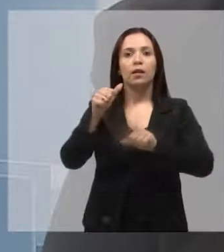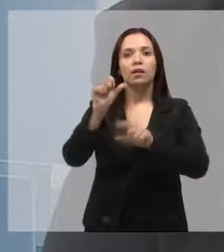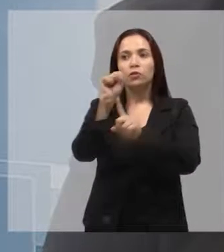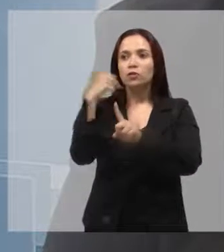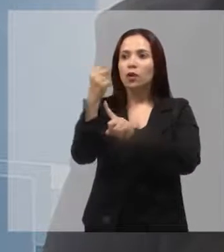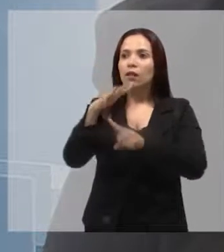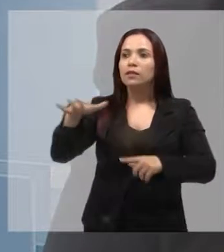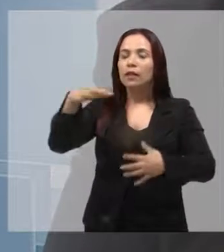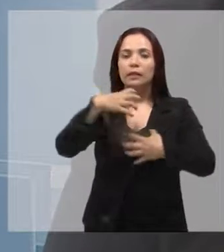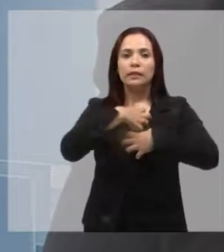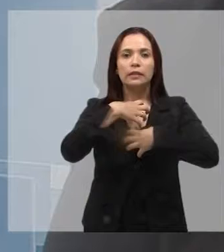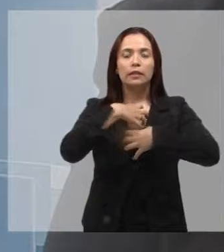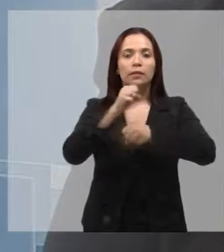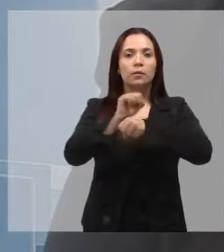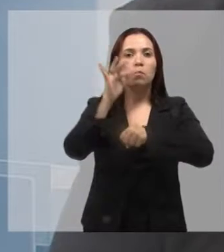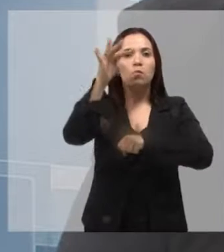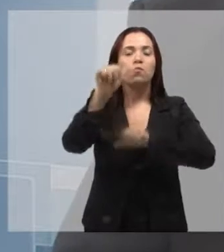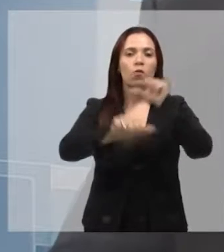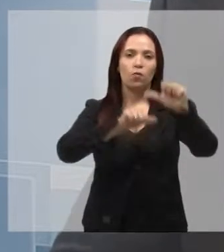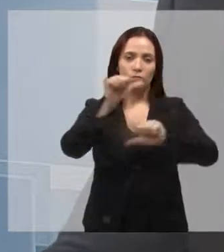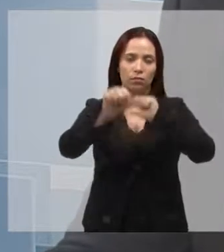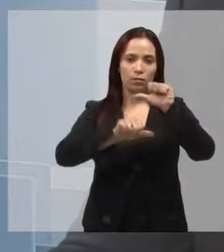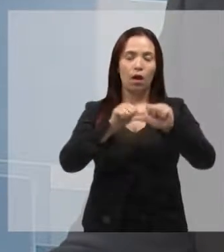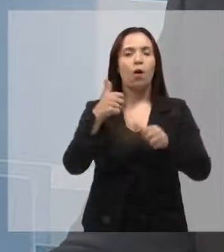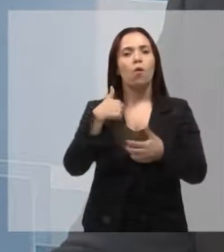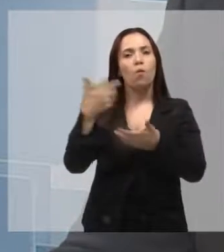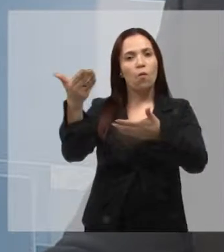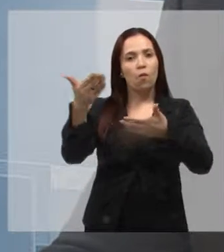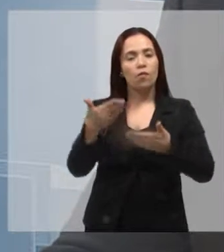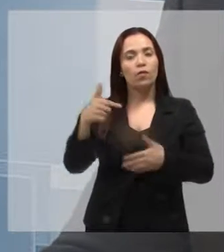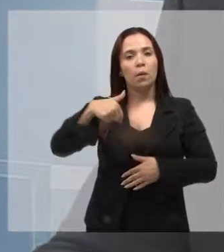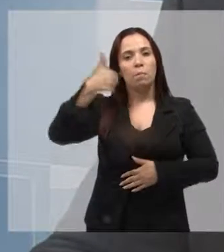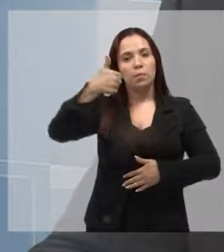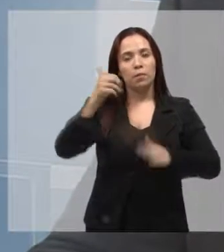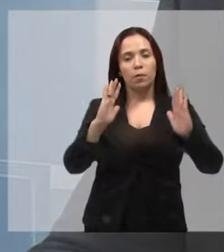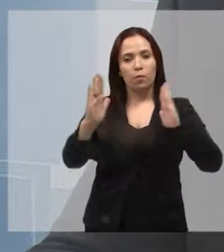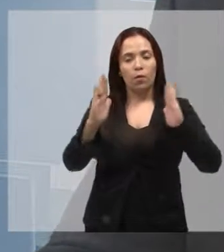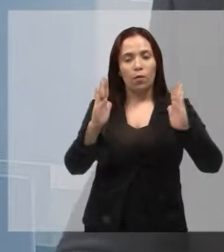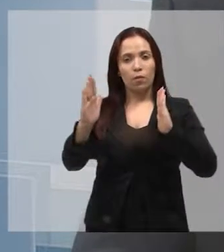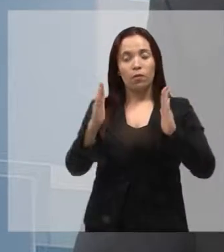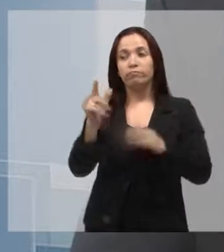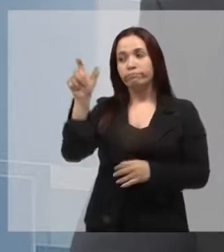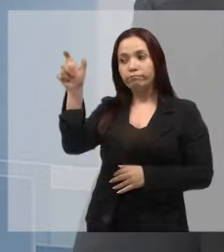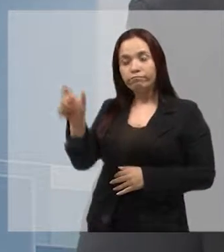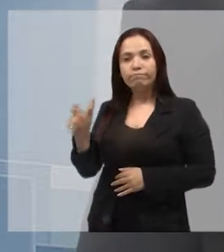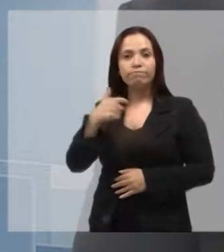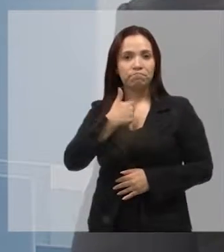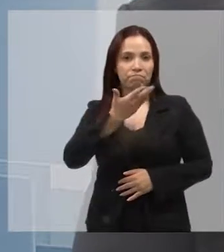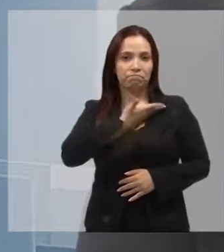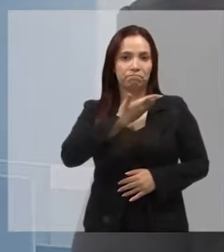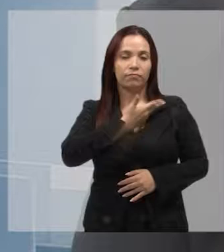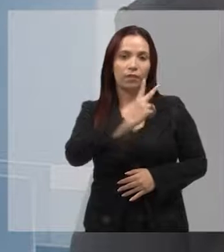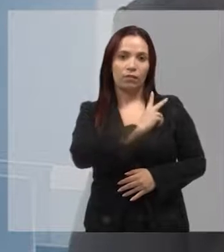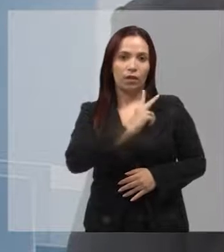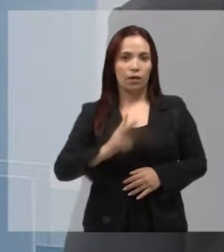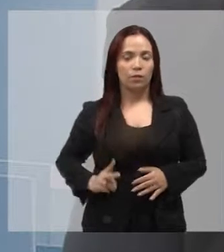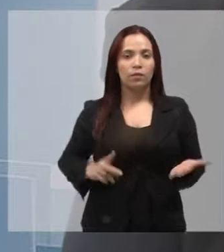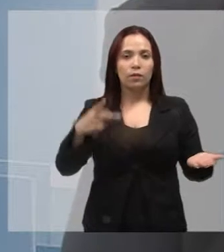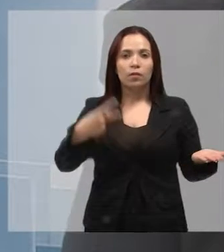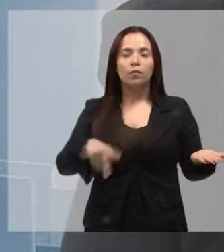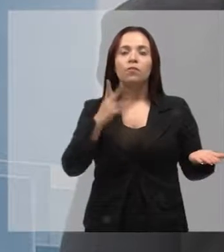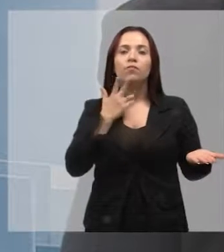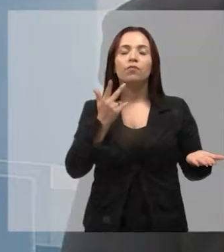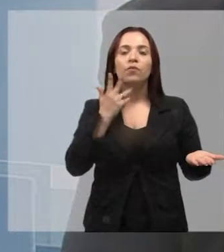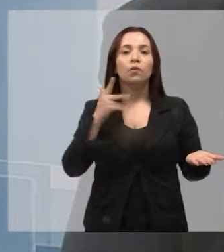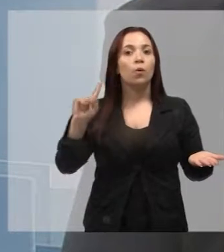mudança não pode perder o brilho. E eu convidei aqui para fazer o primeiro bloco desse programa um amigo, vereador de Fortaleza, o